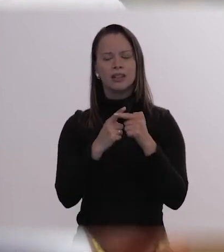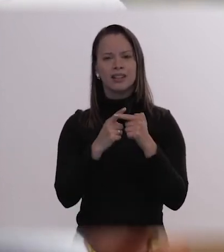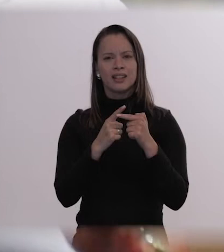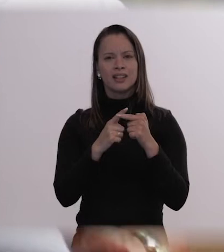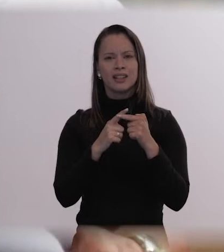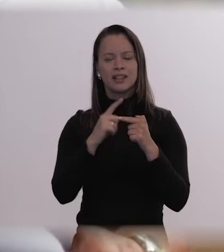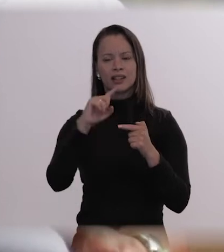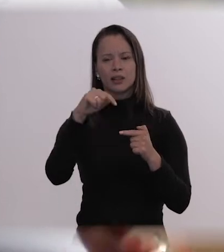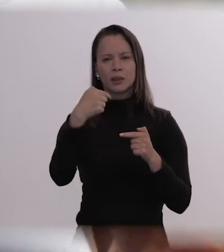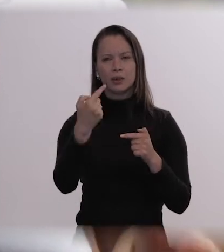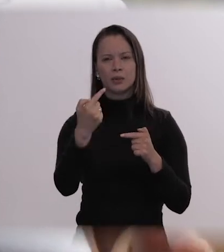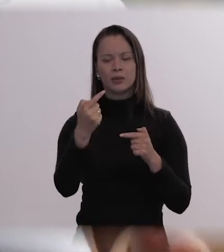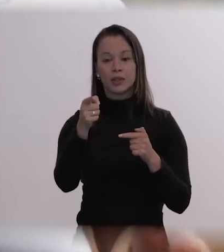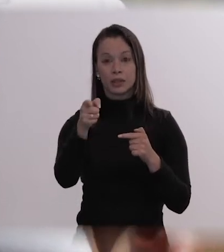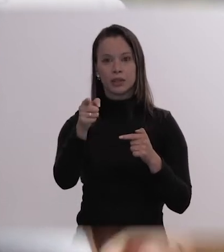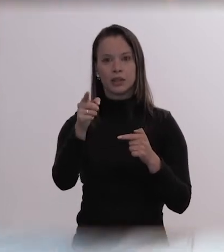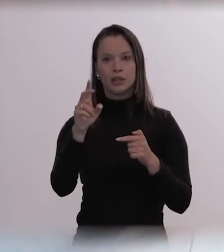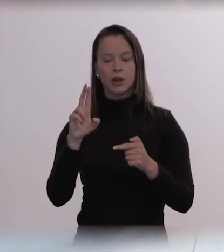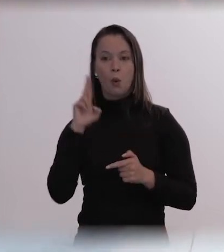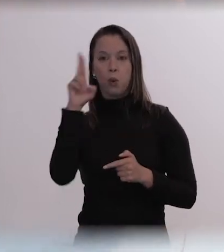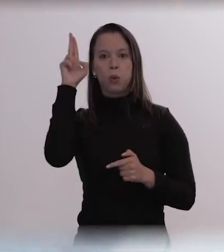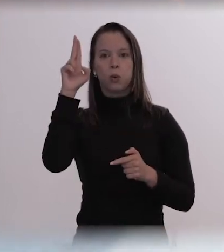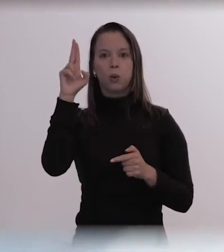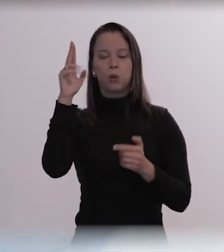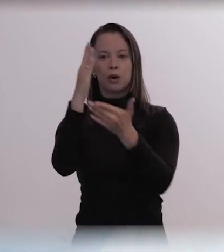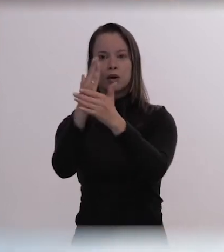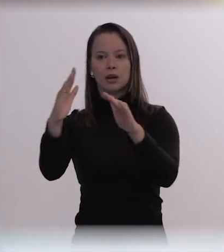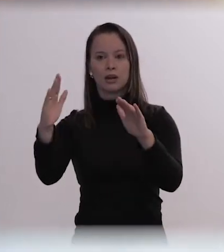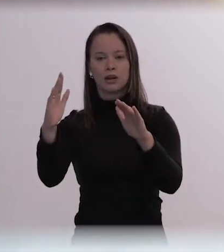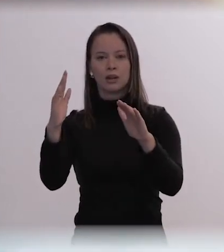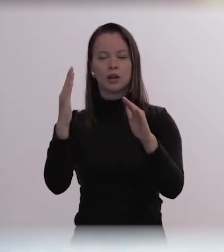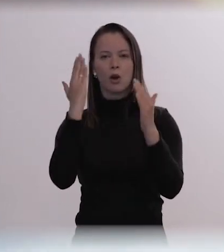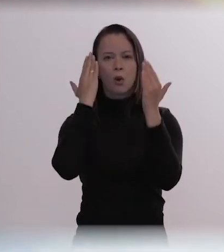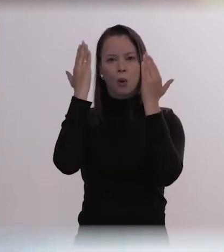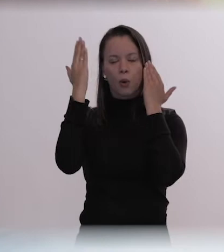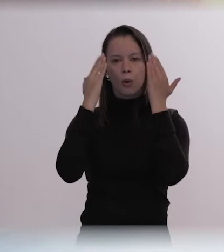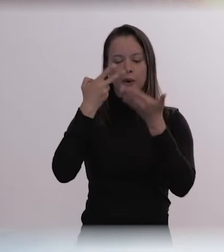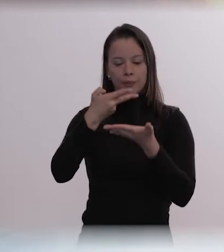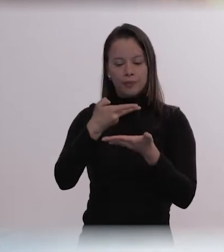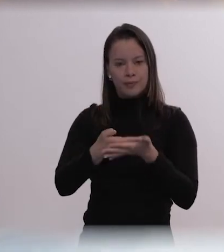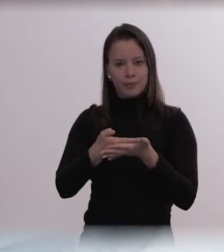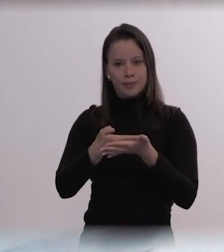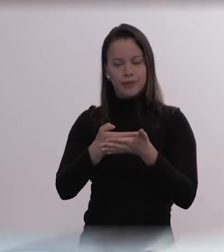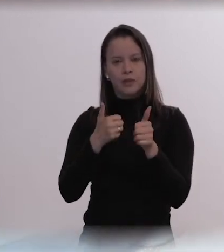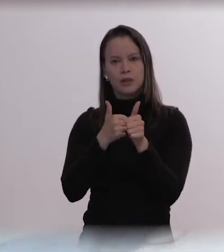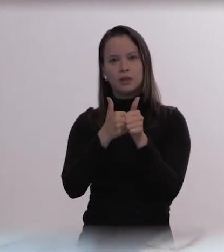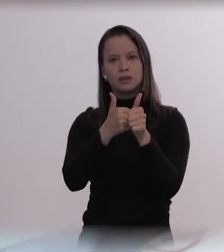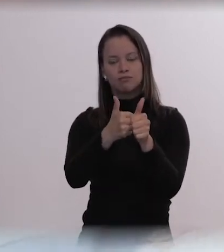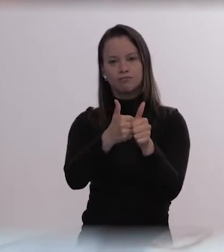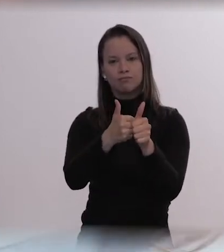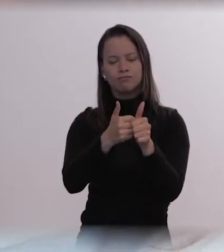você sai daquele quadro grave, um psiquiatra ele vem te assistir. E eu sempre